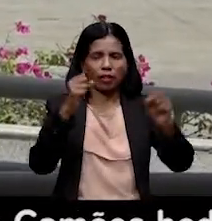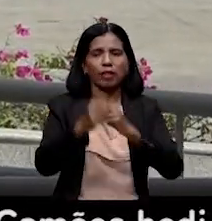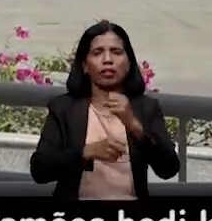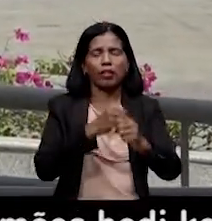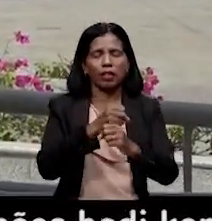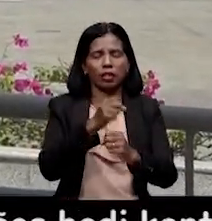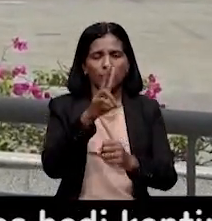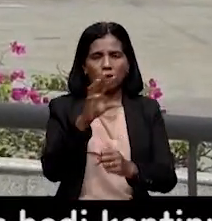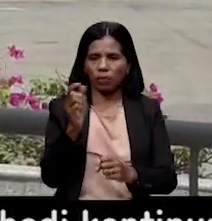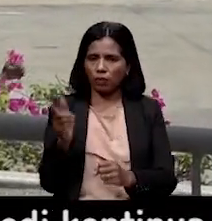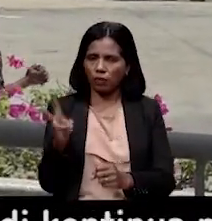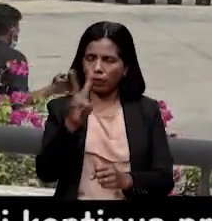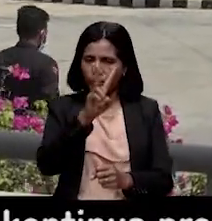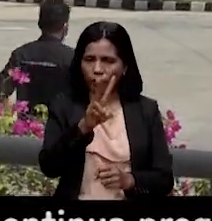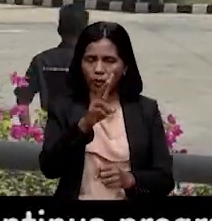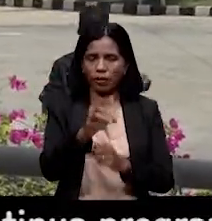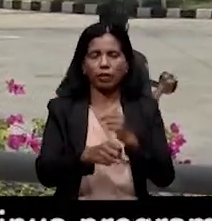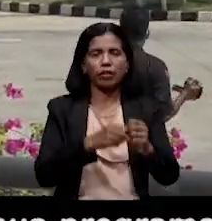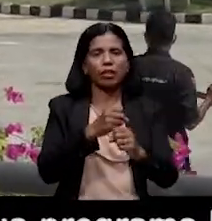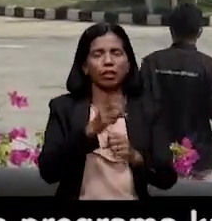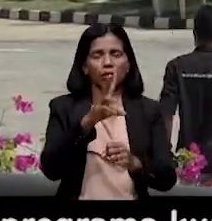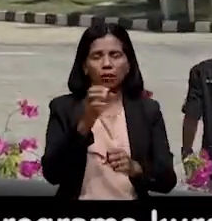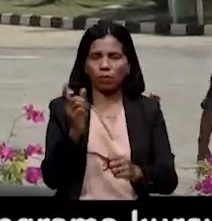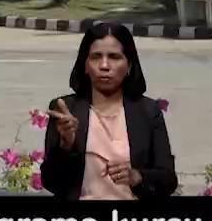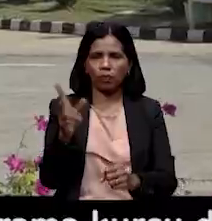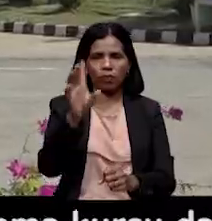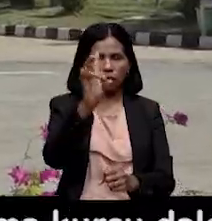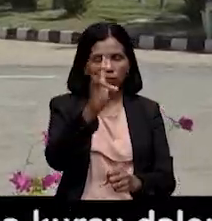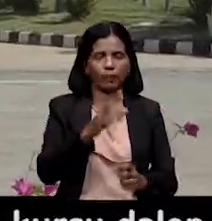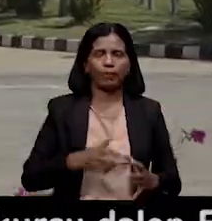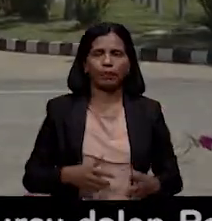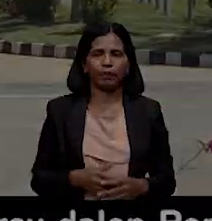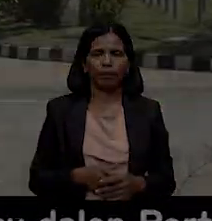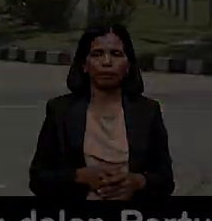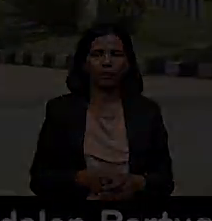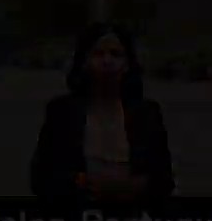Ruanulure Sengrua, to Rihundua Ruanulure Senghitu. Bem-vinda, Ximenes, GMN.